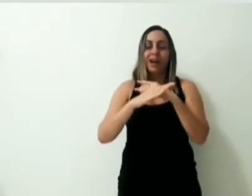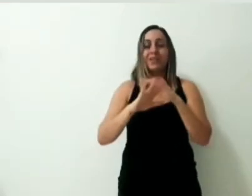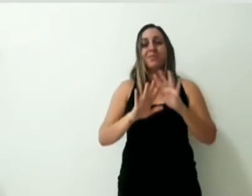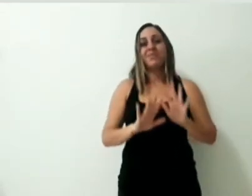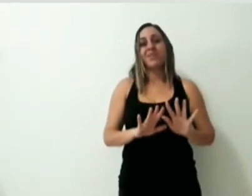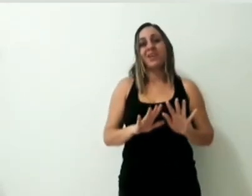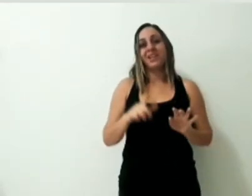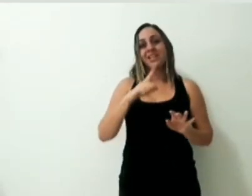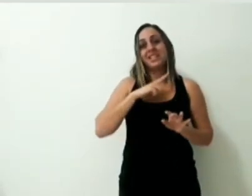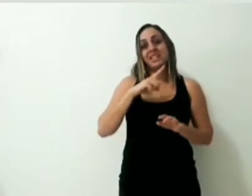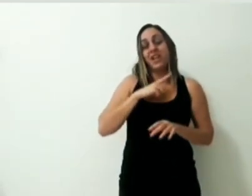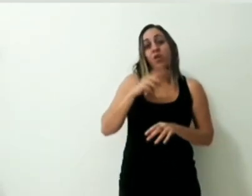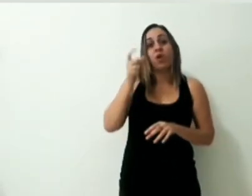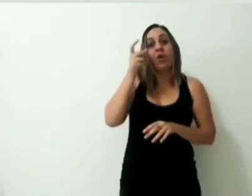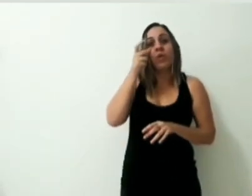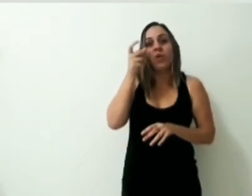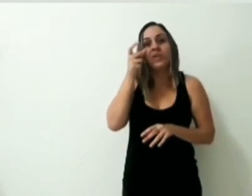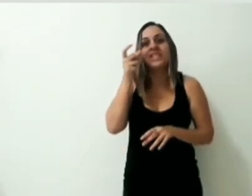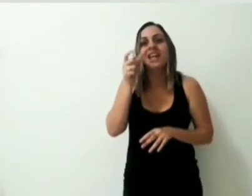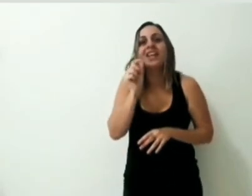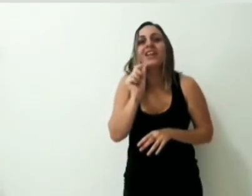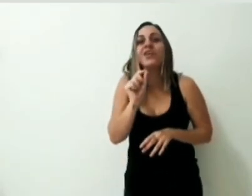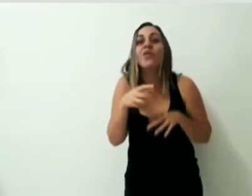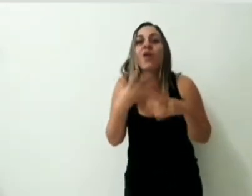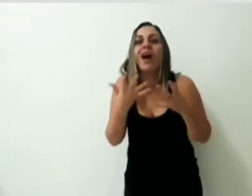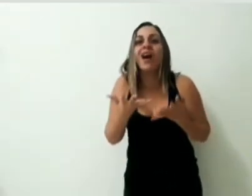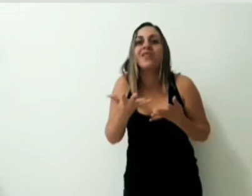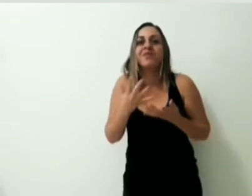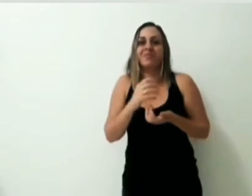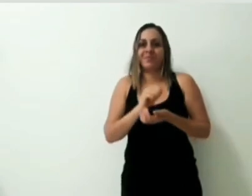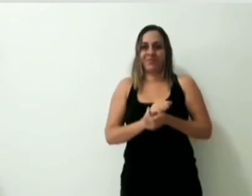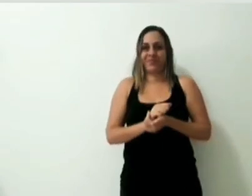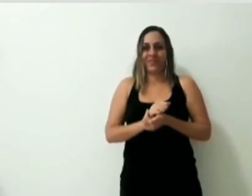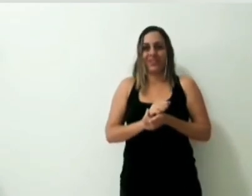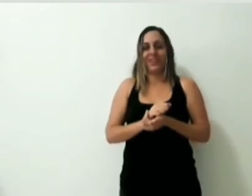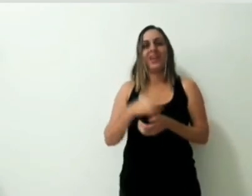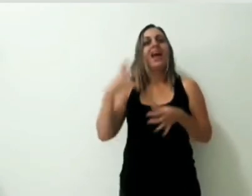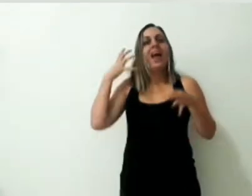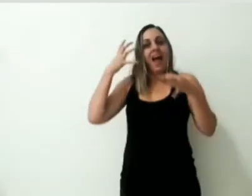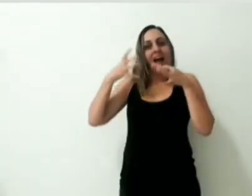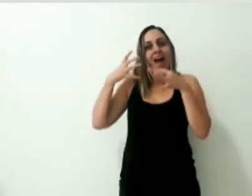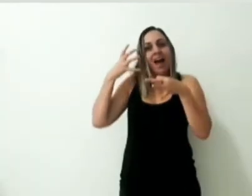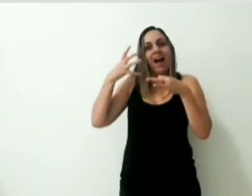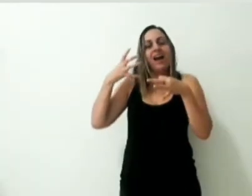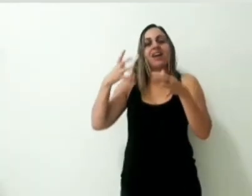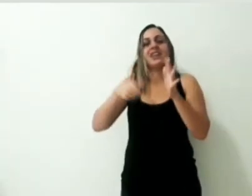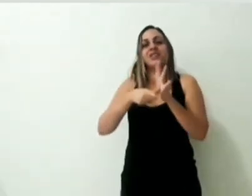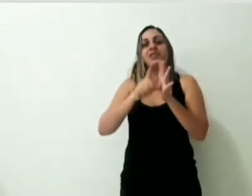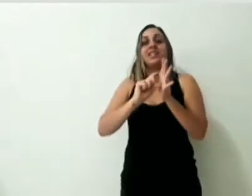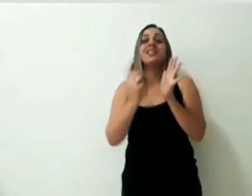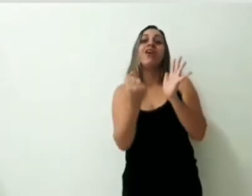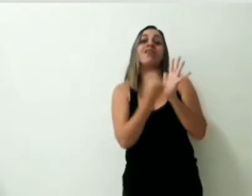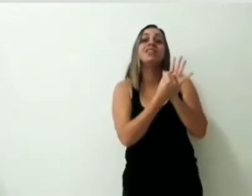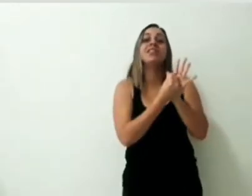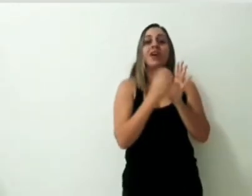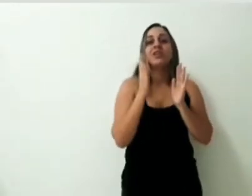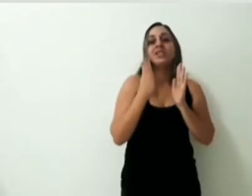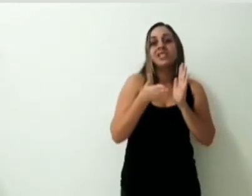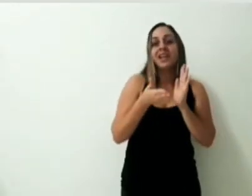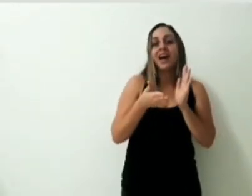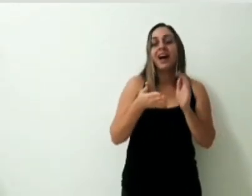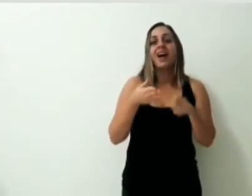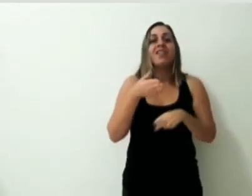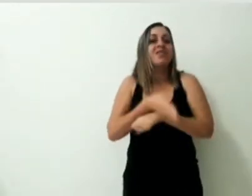fato curioso. Essa rádio, antes de ser formalizada, ela já funcionava em caráter